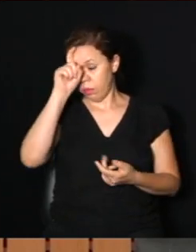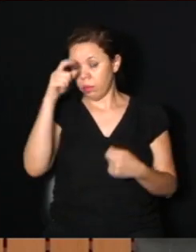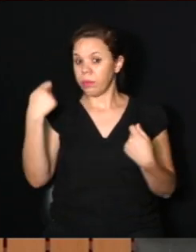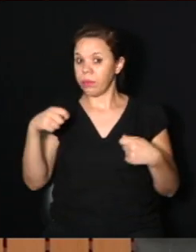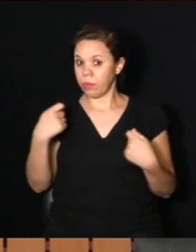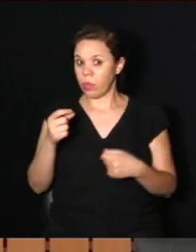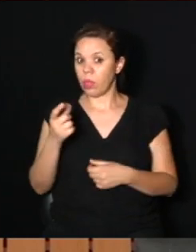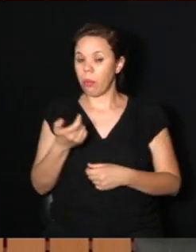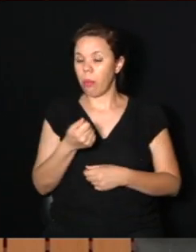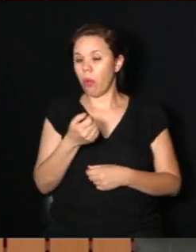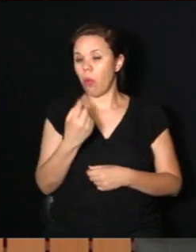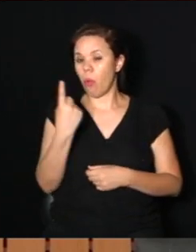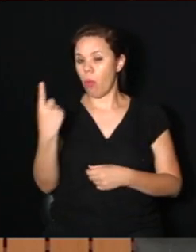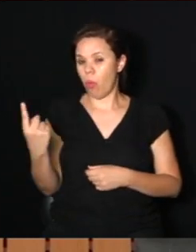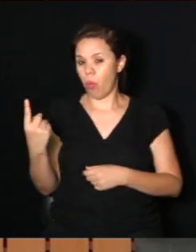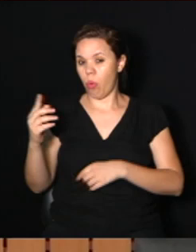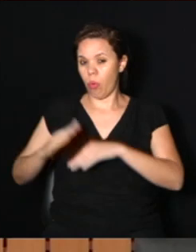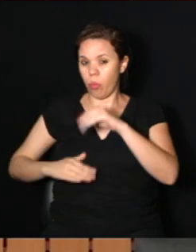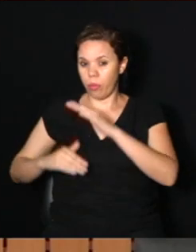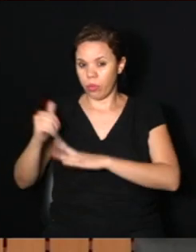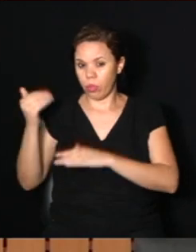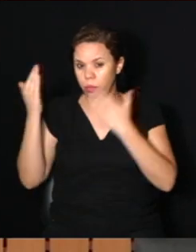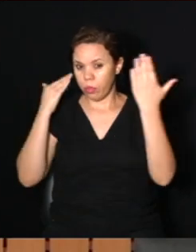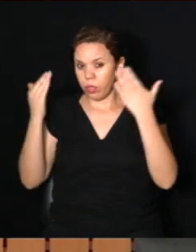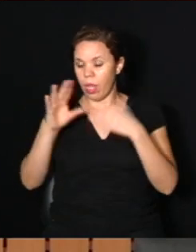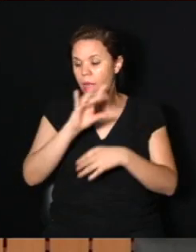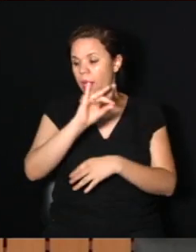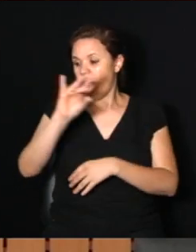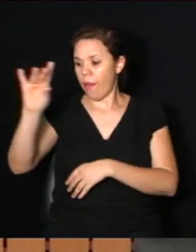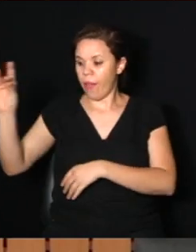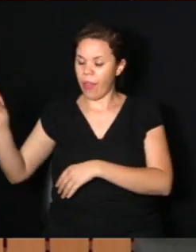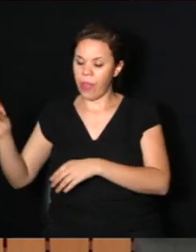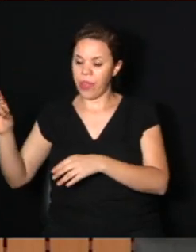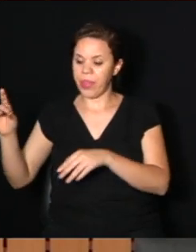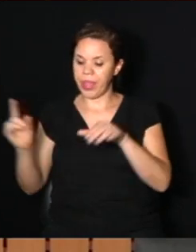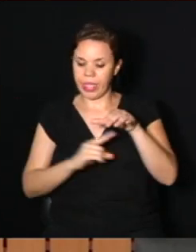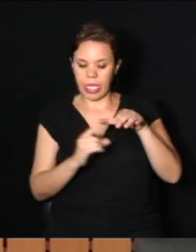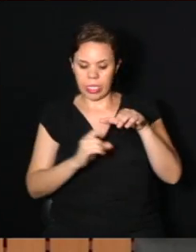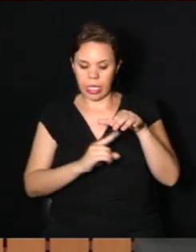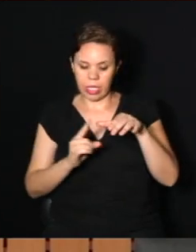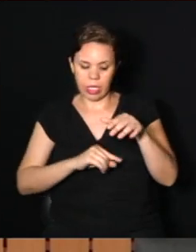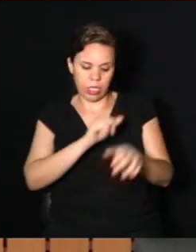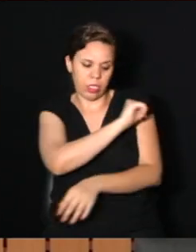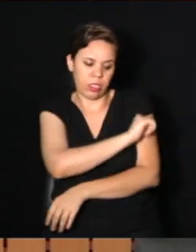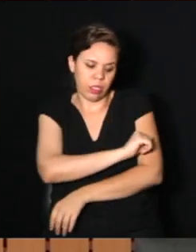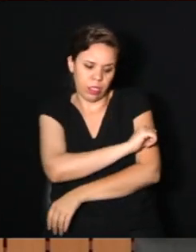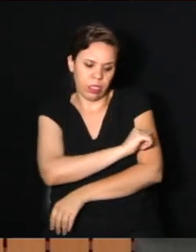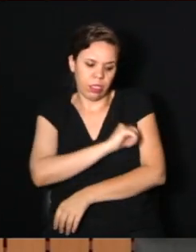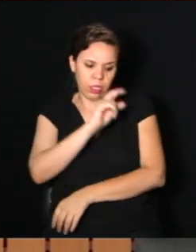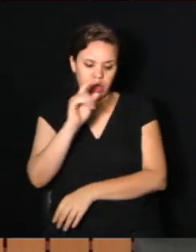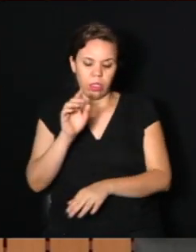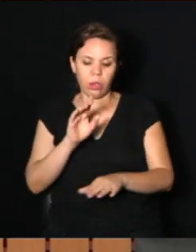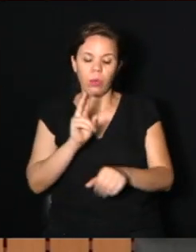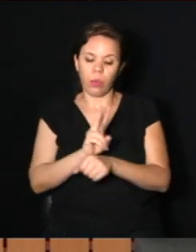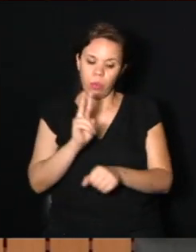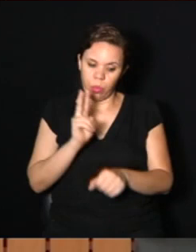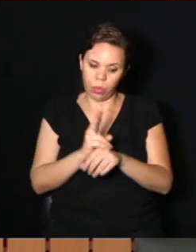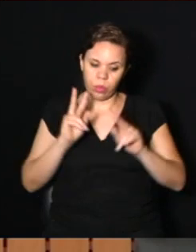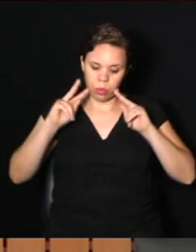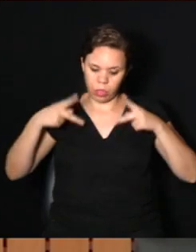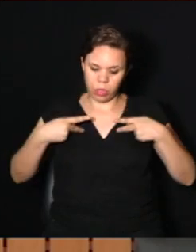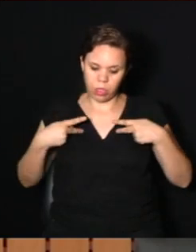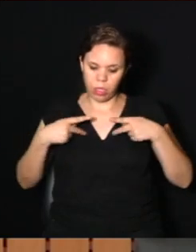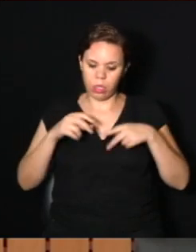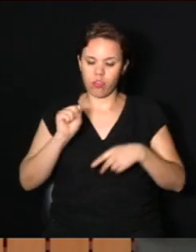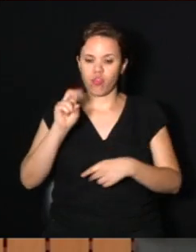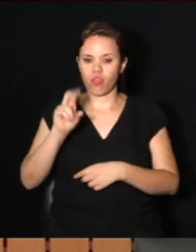de, no mínimo, um profissional da psicologia por enfermaria para que a gente garantisse o cuidado humanizado, tal qual a legislação do Sistema Único de